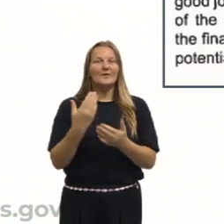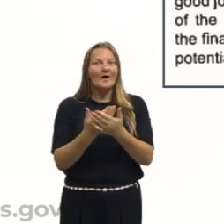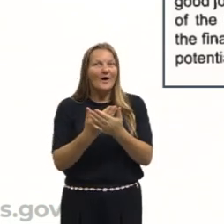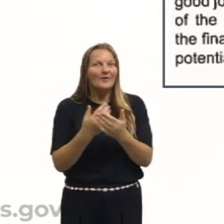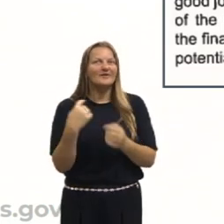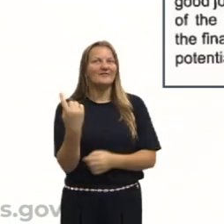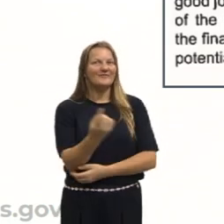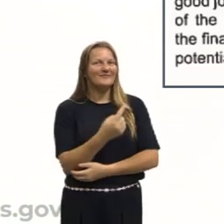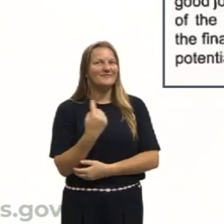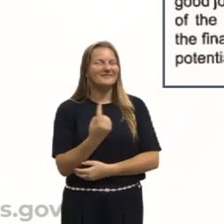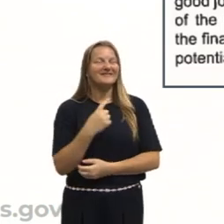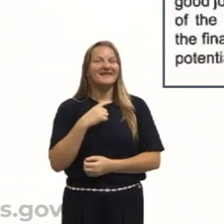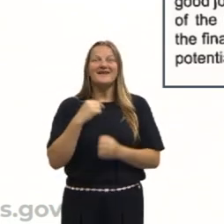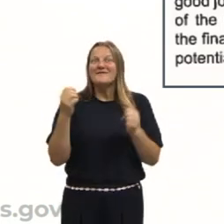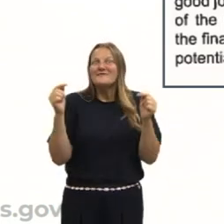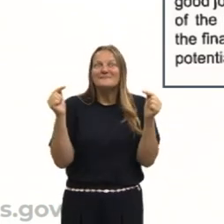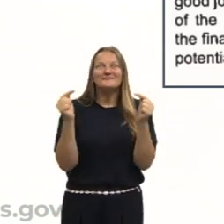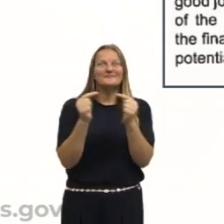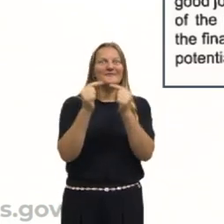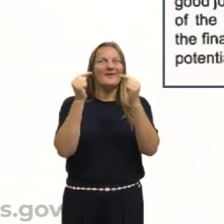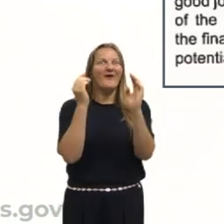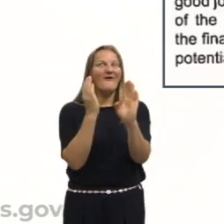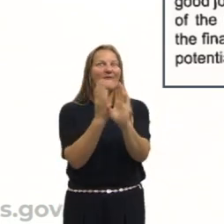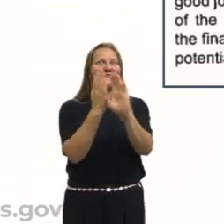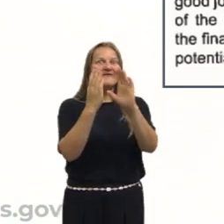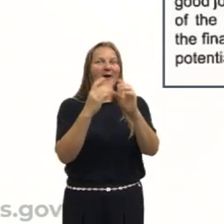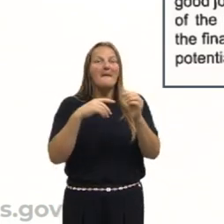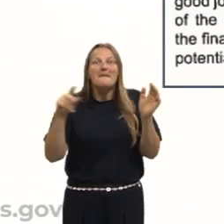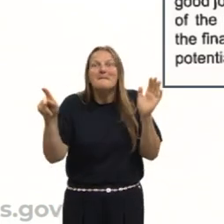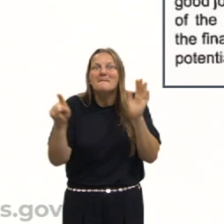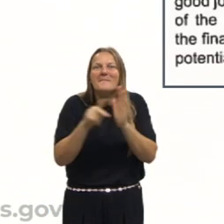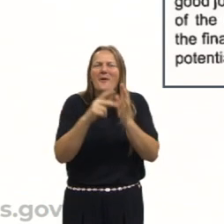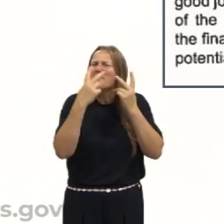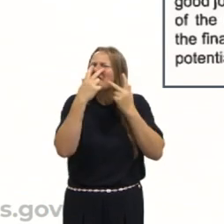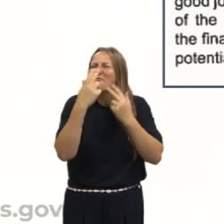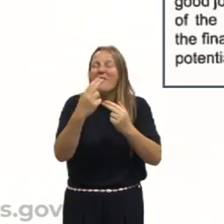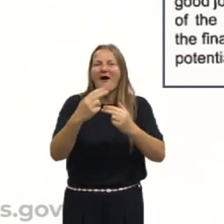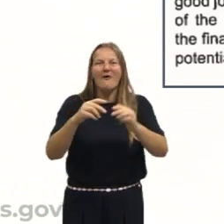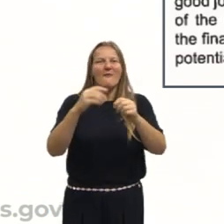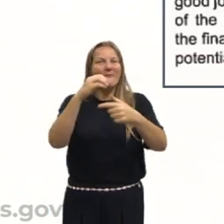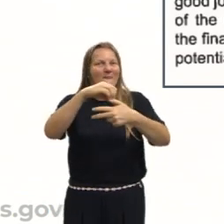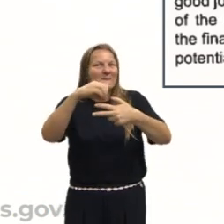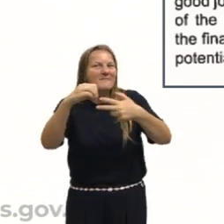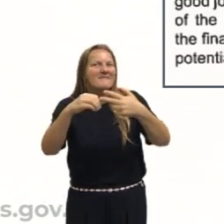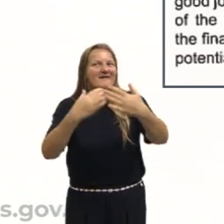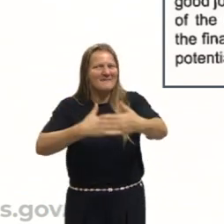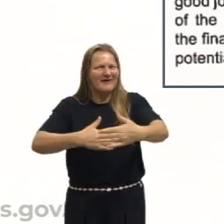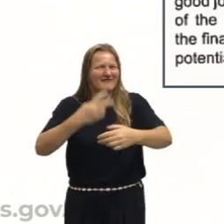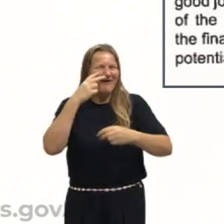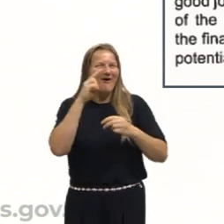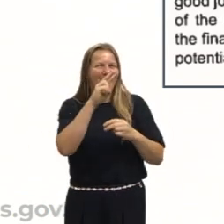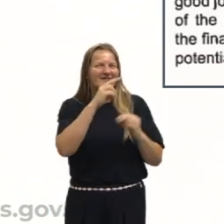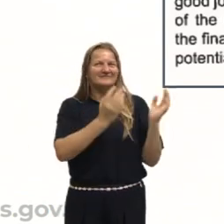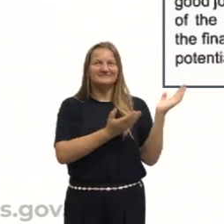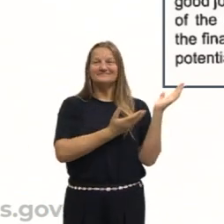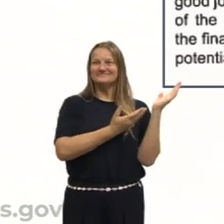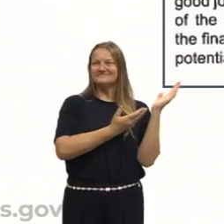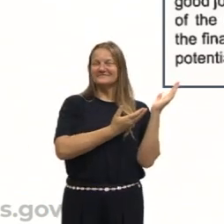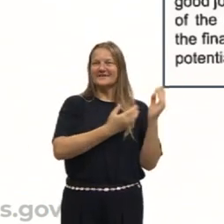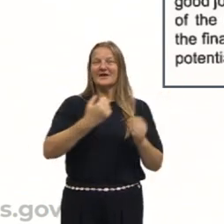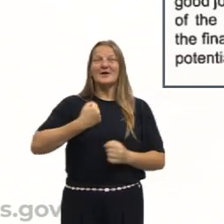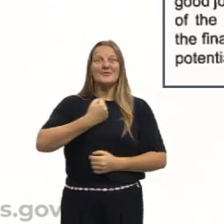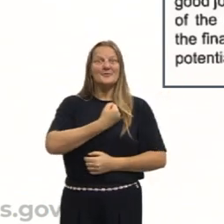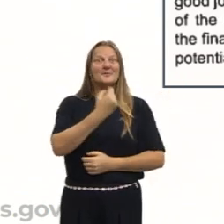aulas que vieram ao encontro das questões que vocês fizeram lá no ENEM Olha lá na questão número